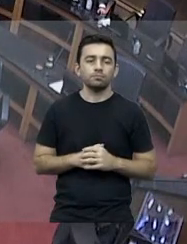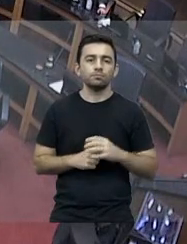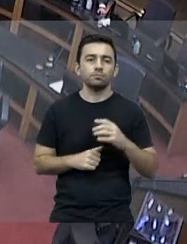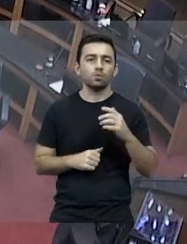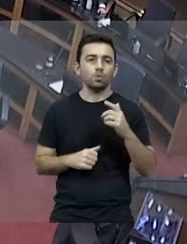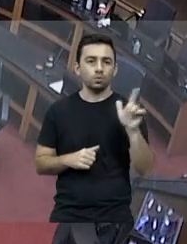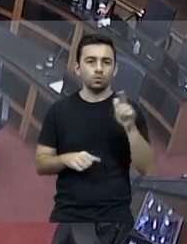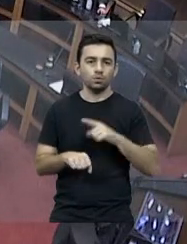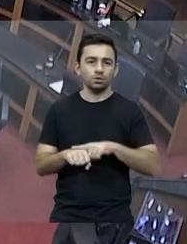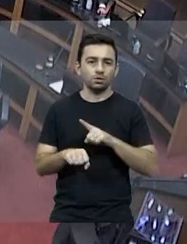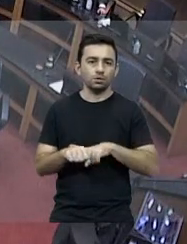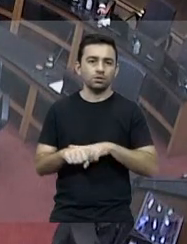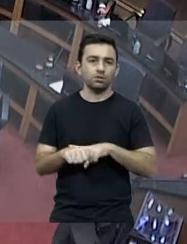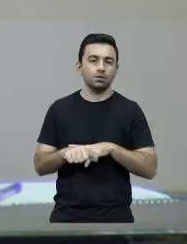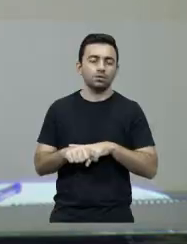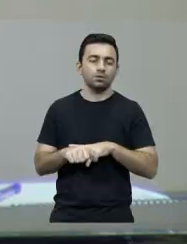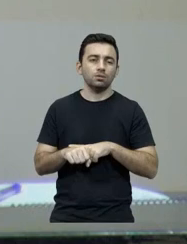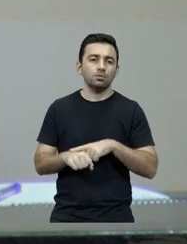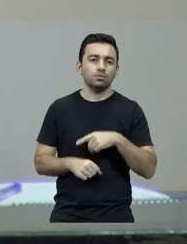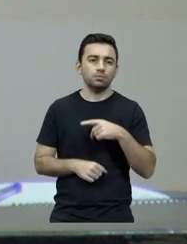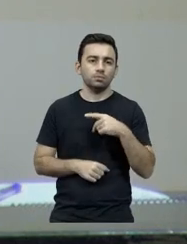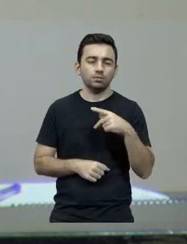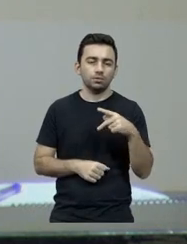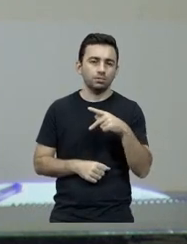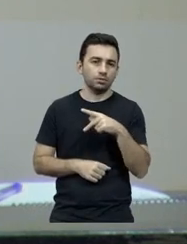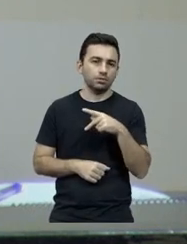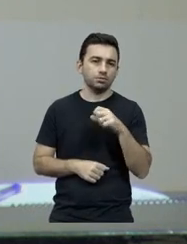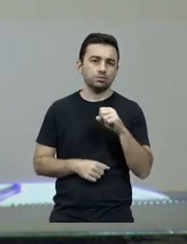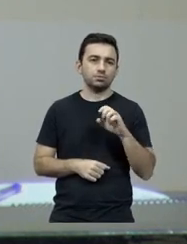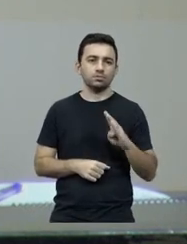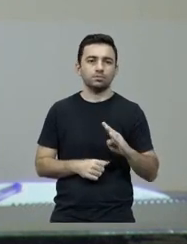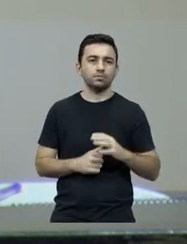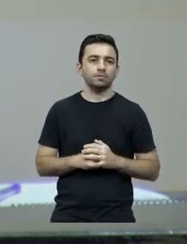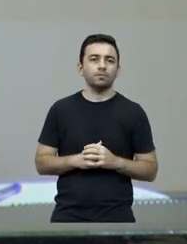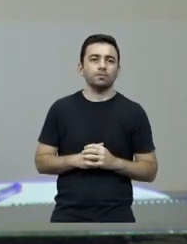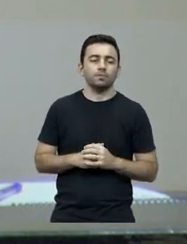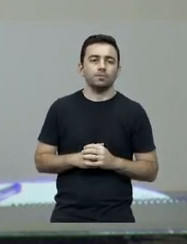Próximo horário pertence ao bloco PP, PSB.